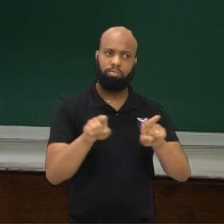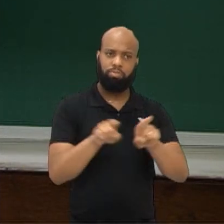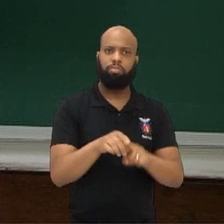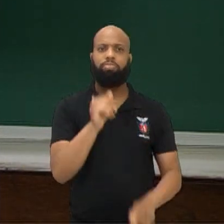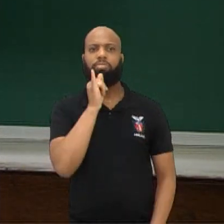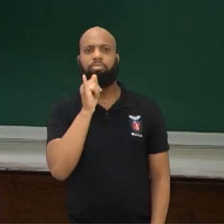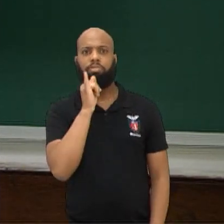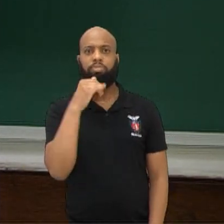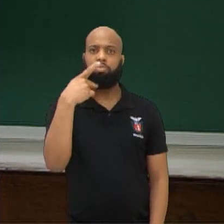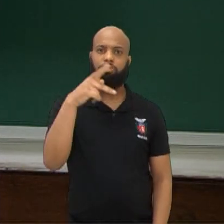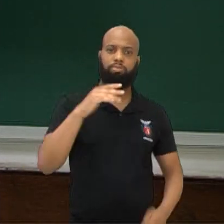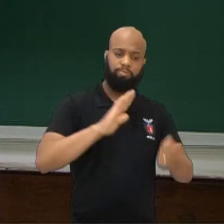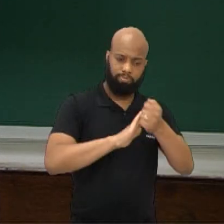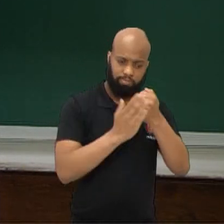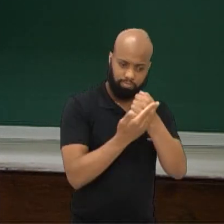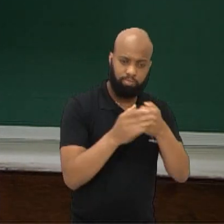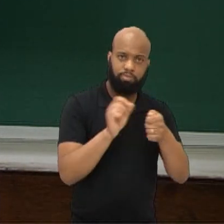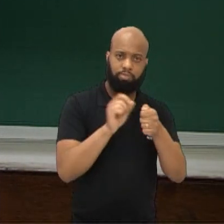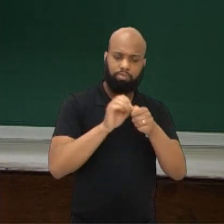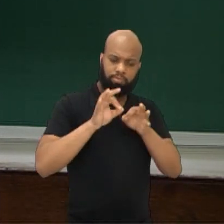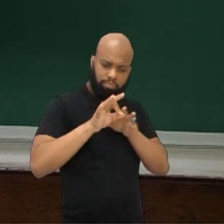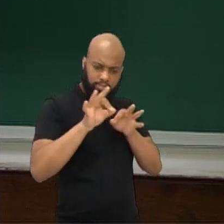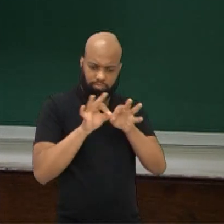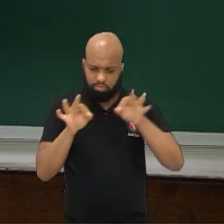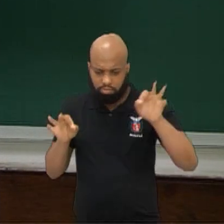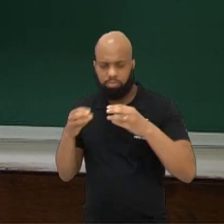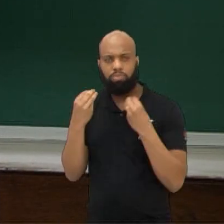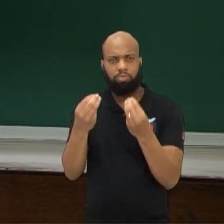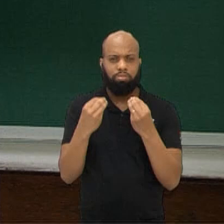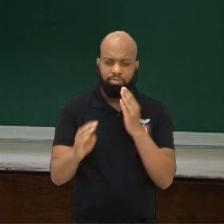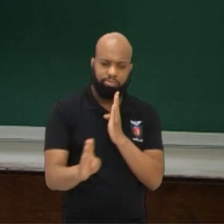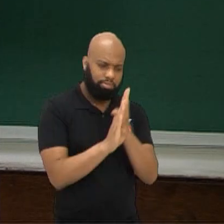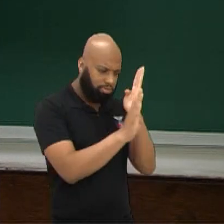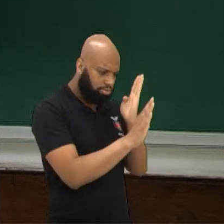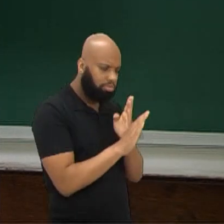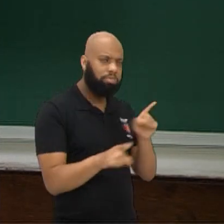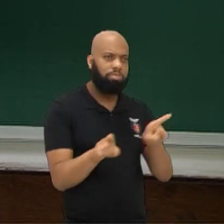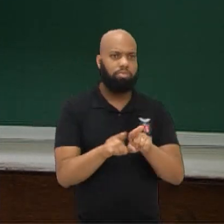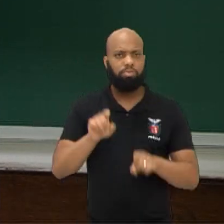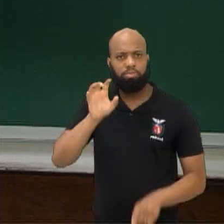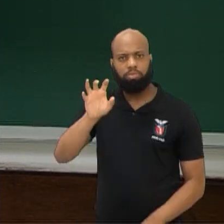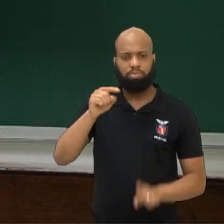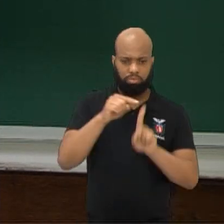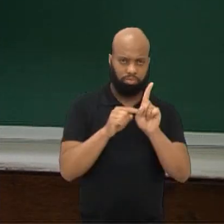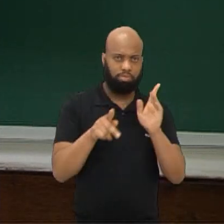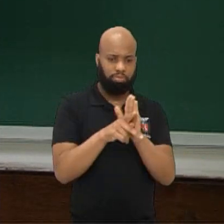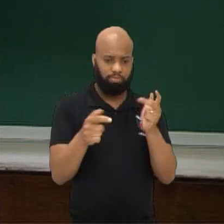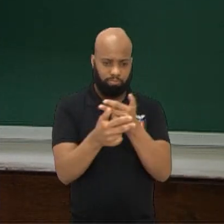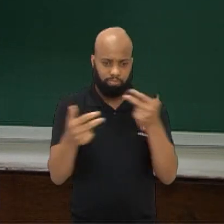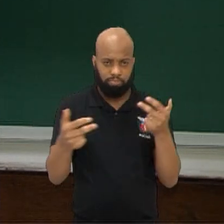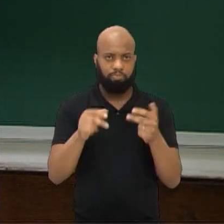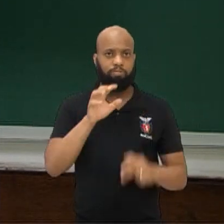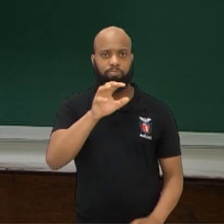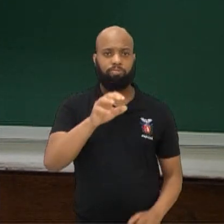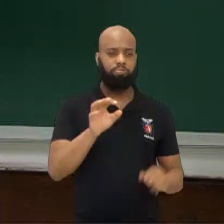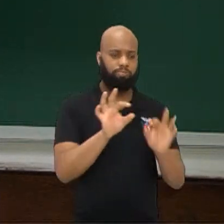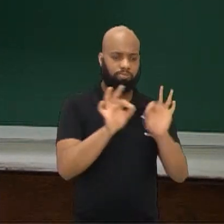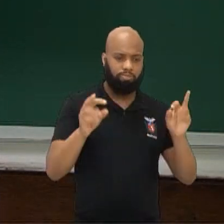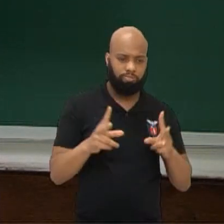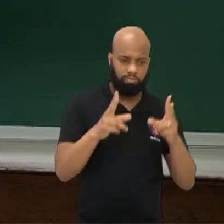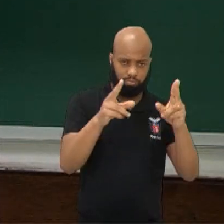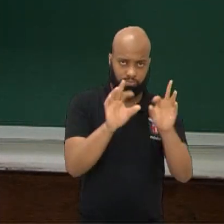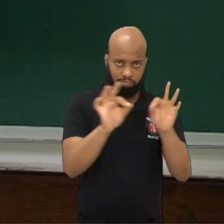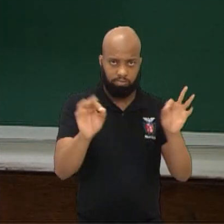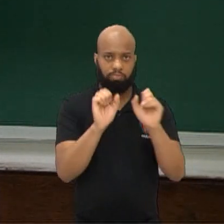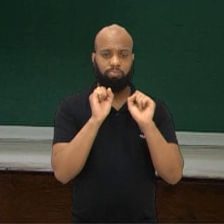de repente no seu bairro, né? Como que você pode identificar esses tipos de coisa, né? Esses tipos de segmento.